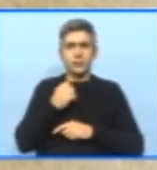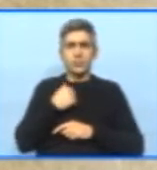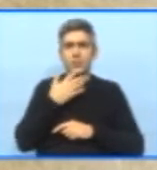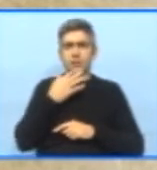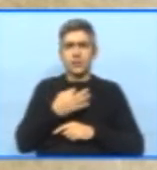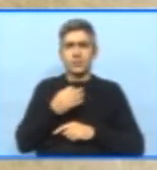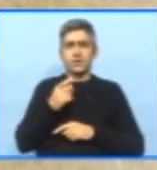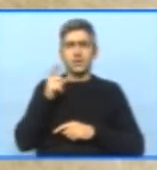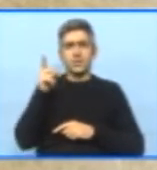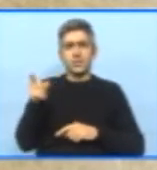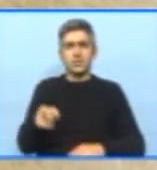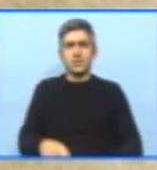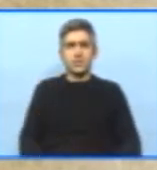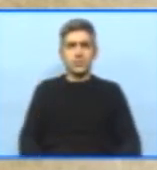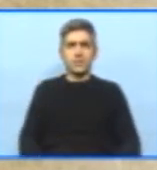nele?